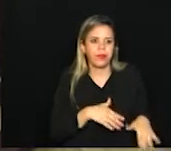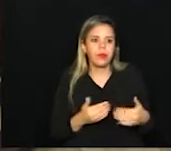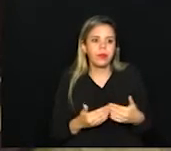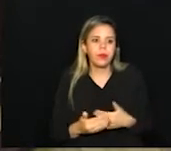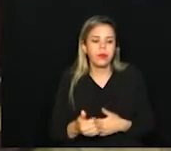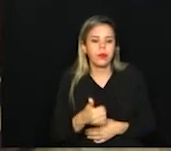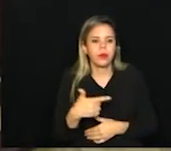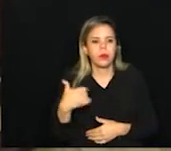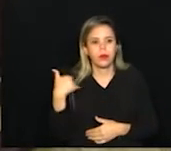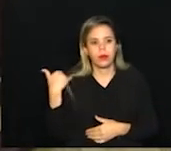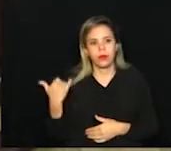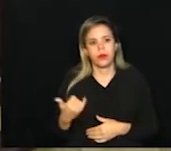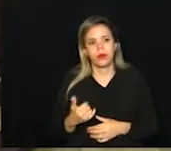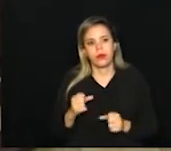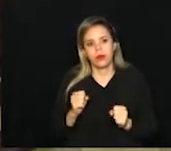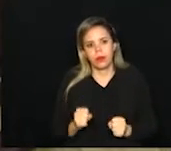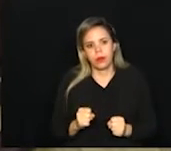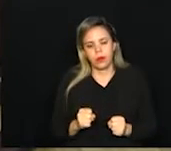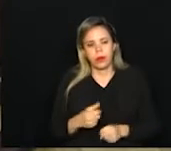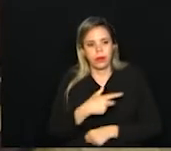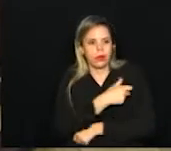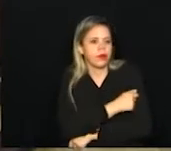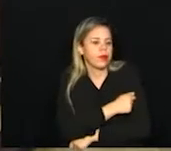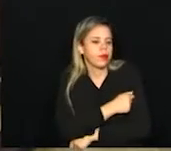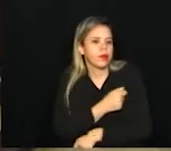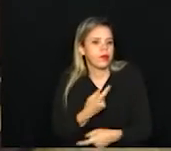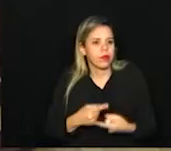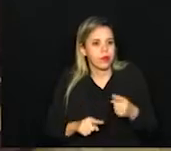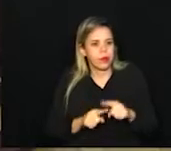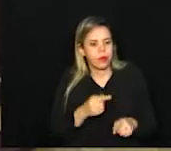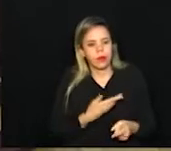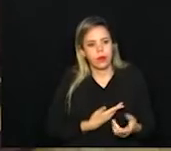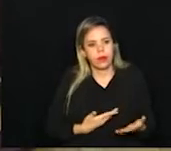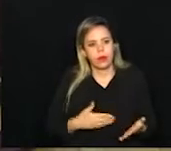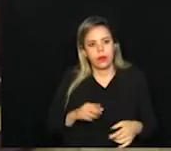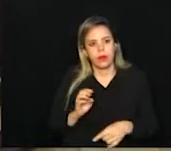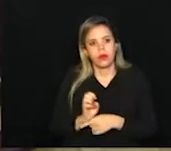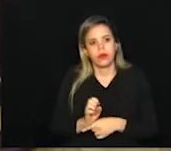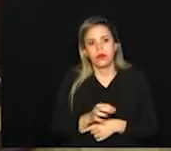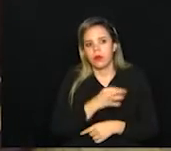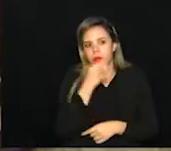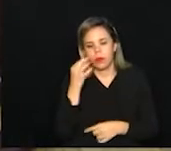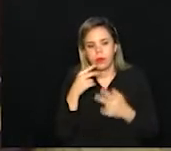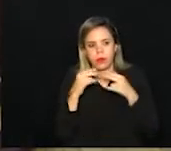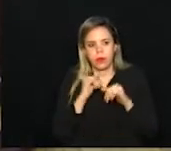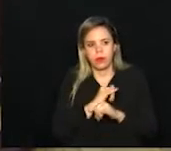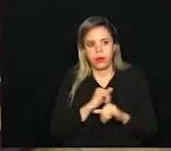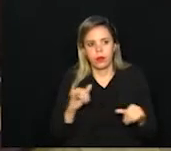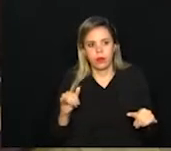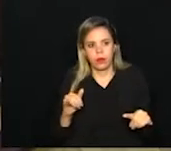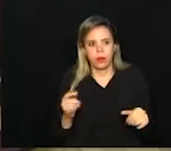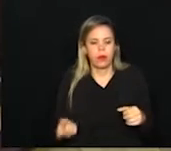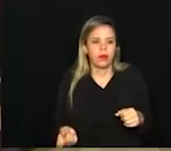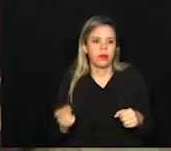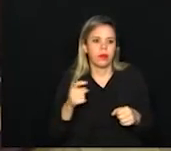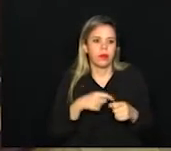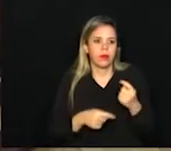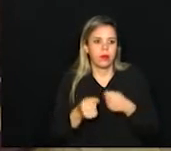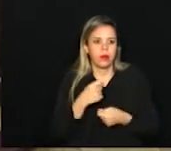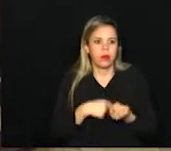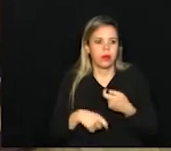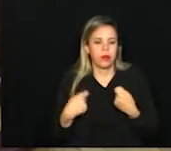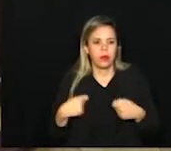dos 12 anos, podem ser vacinados de acordo com o governo do estado, que é uma ótima notícia. Retomada da economia